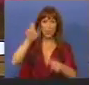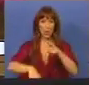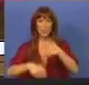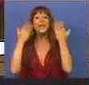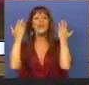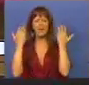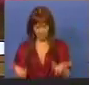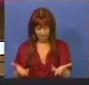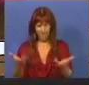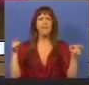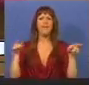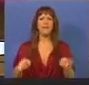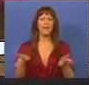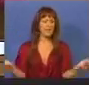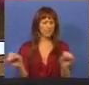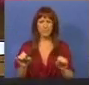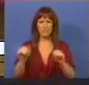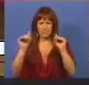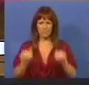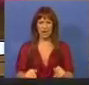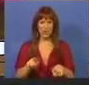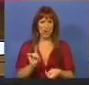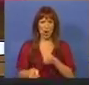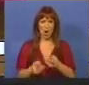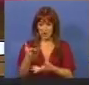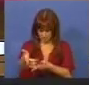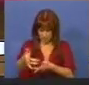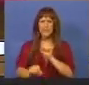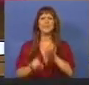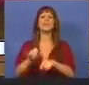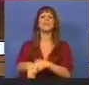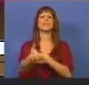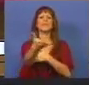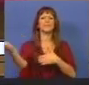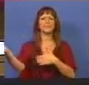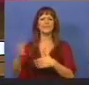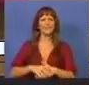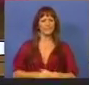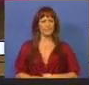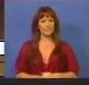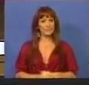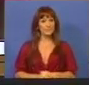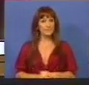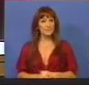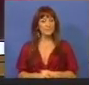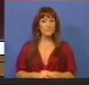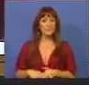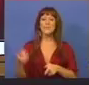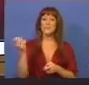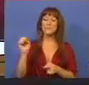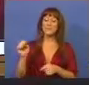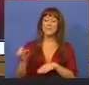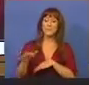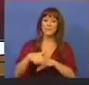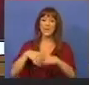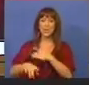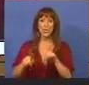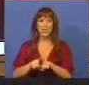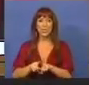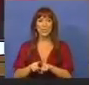É isso, e nada menos do que isso, que está em causa. Ao estabelecer